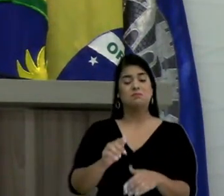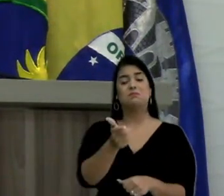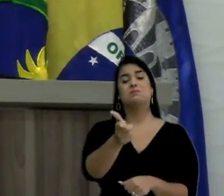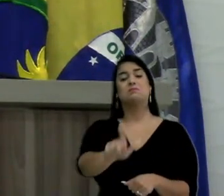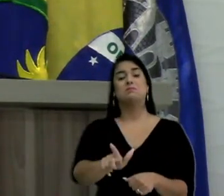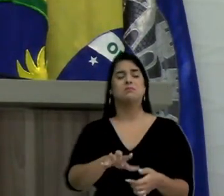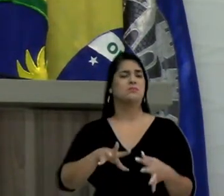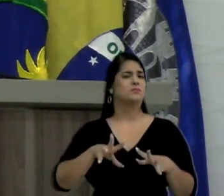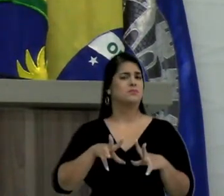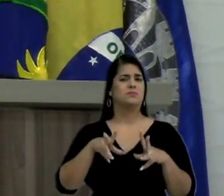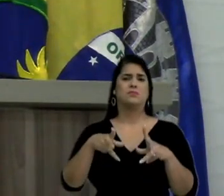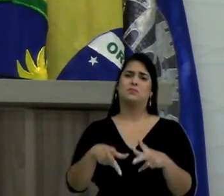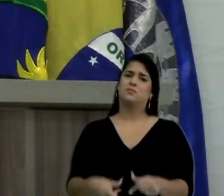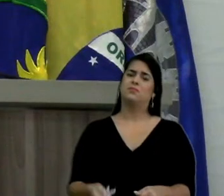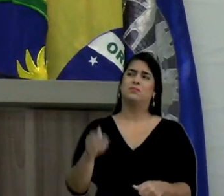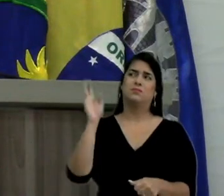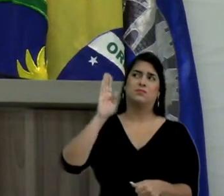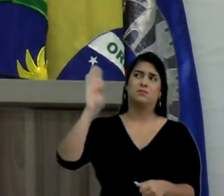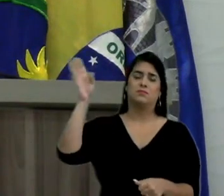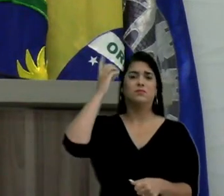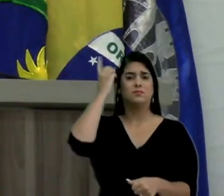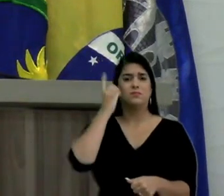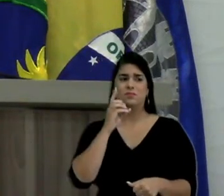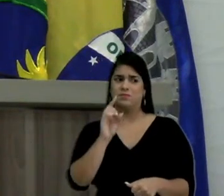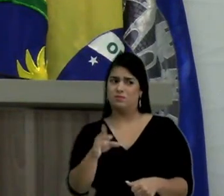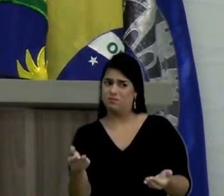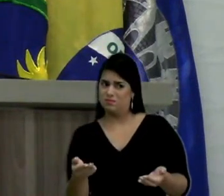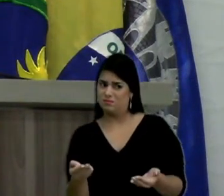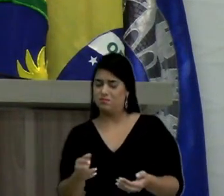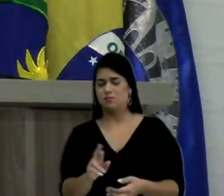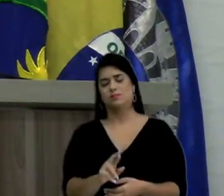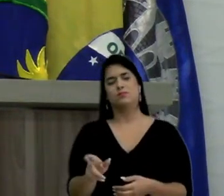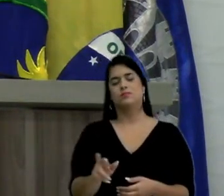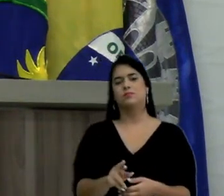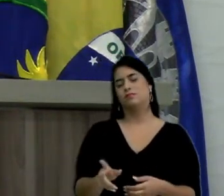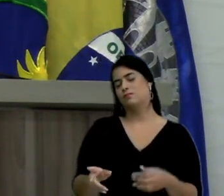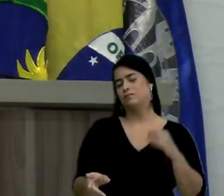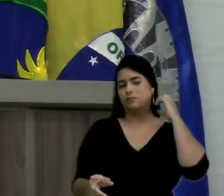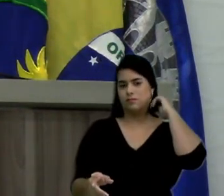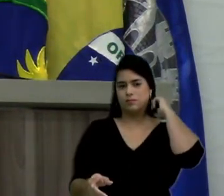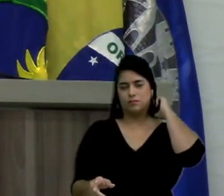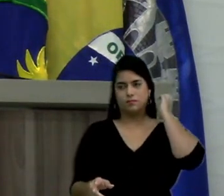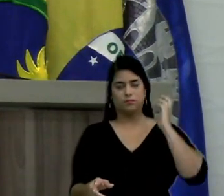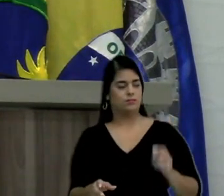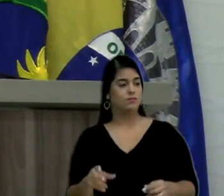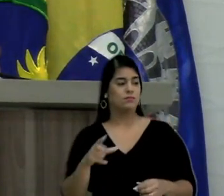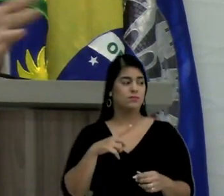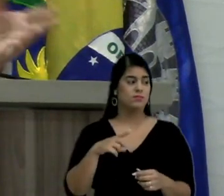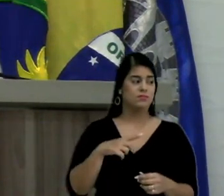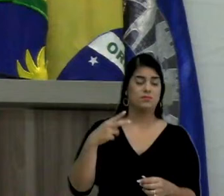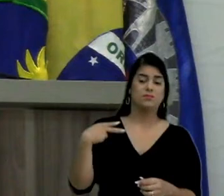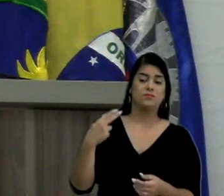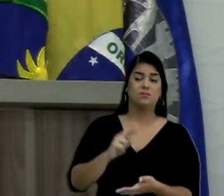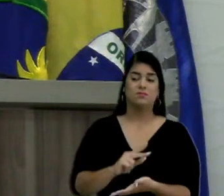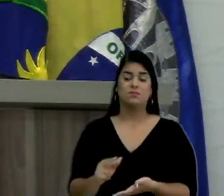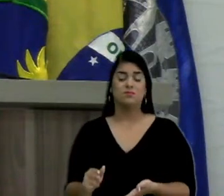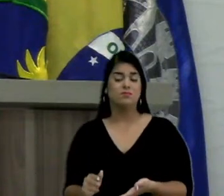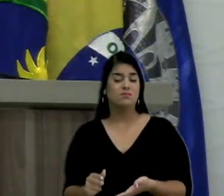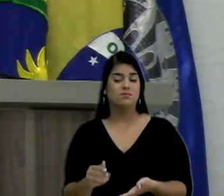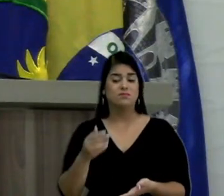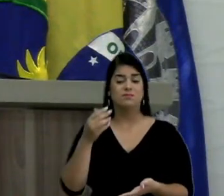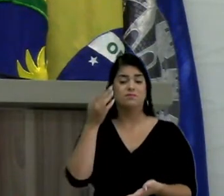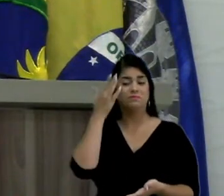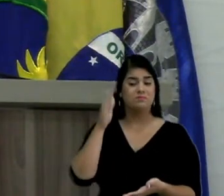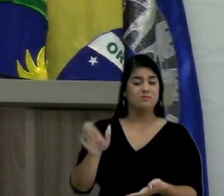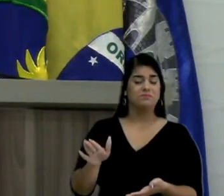tudo na gestão de Débora Almeida não É só agora não aí tem tem colegas vereadores que acha que ninguém sabe todo mundo sabe